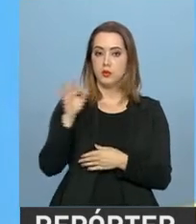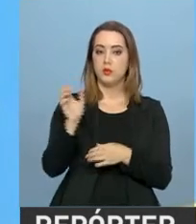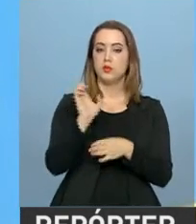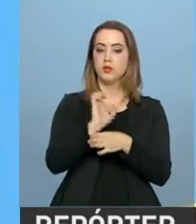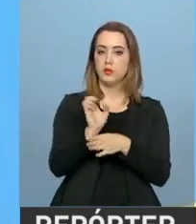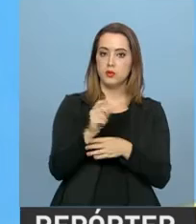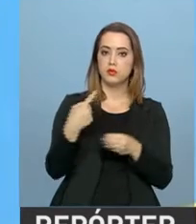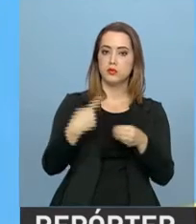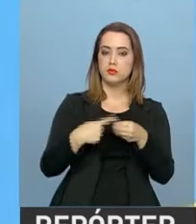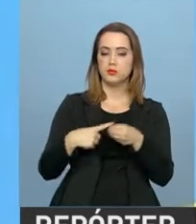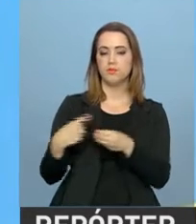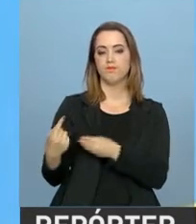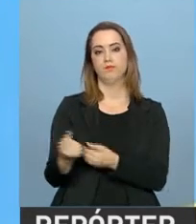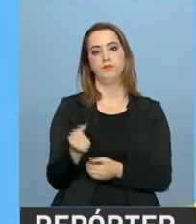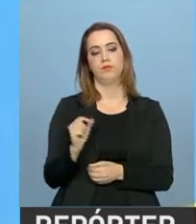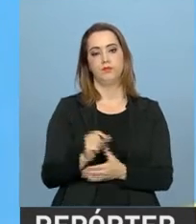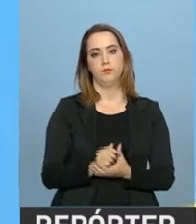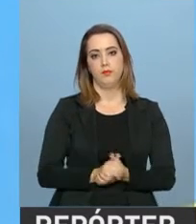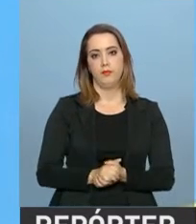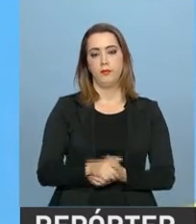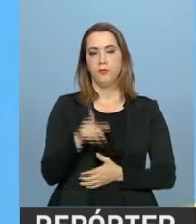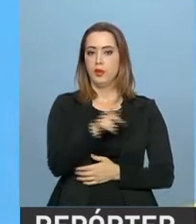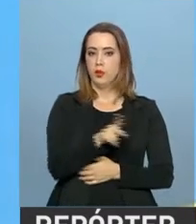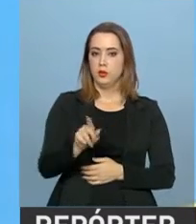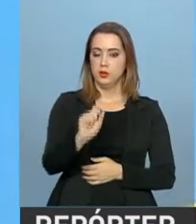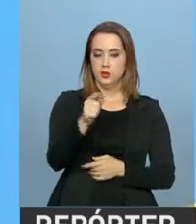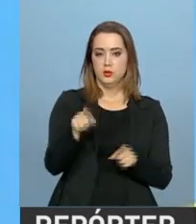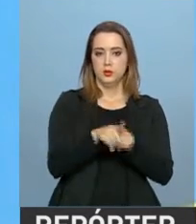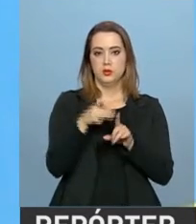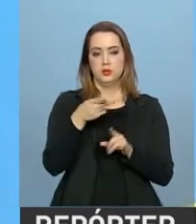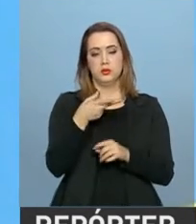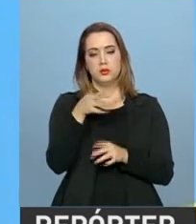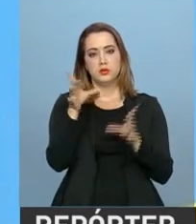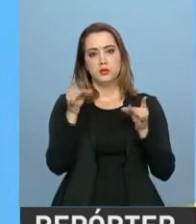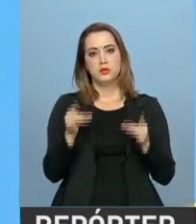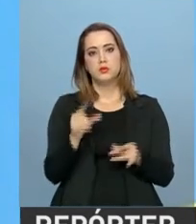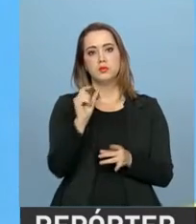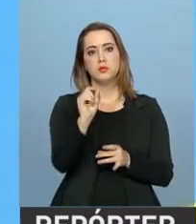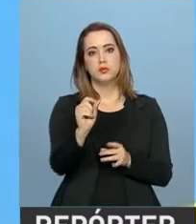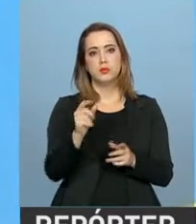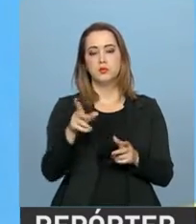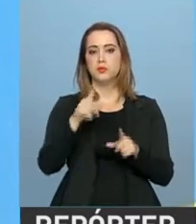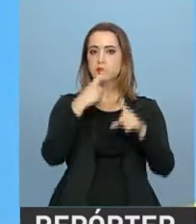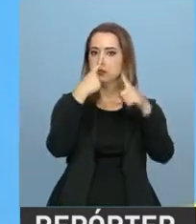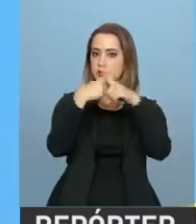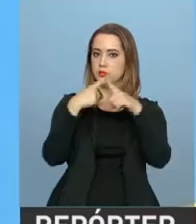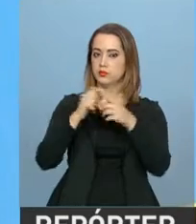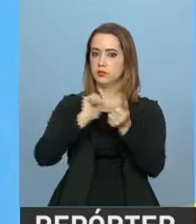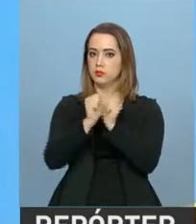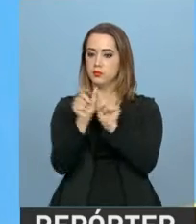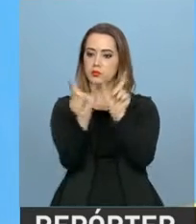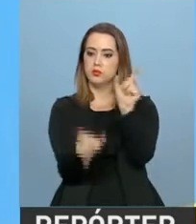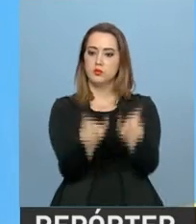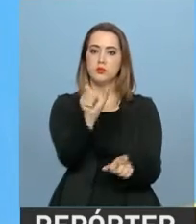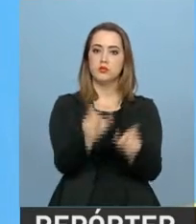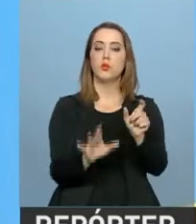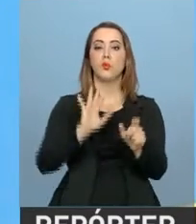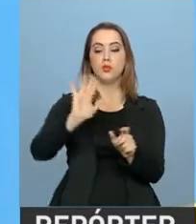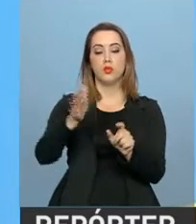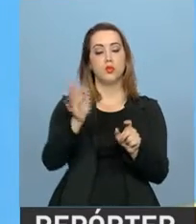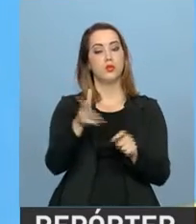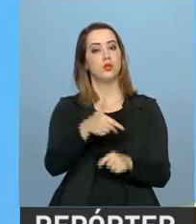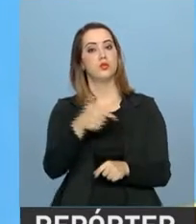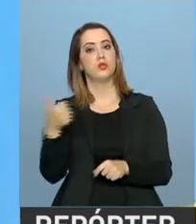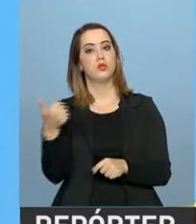e município michel temer ainda destacou o desempenho dos atletas brasileiros nos jogos olímpicos que já conquistaram ao todo